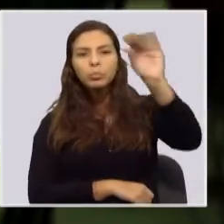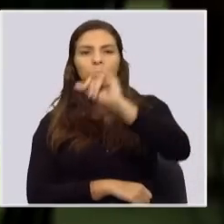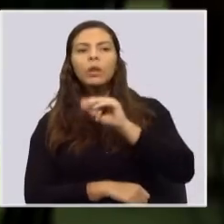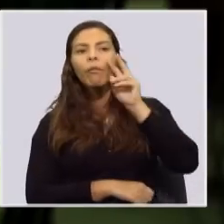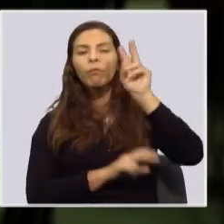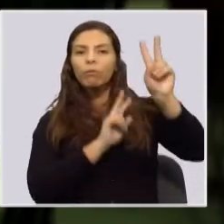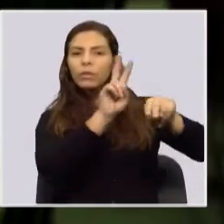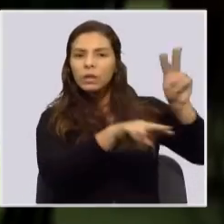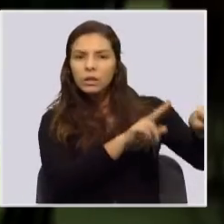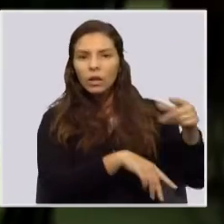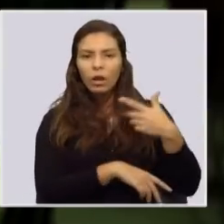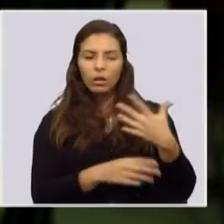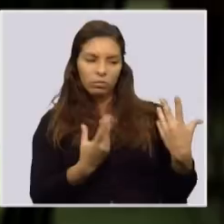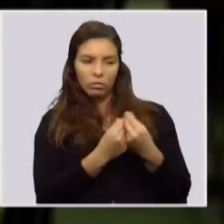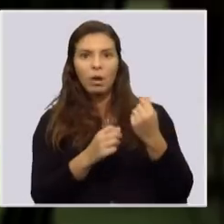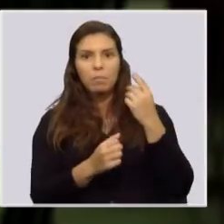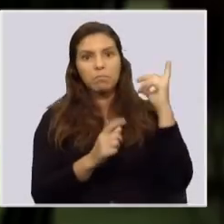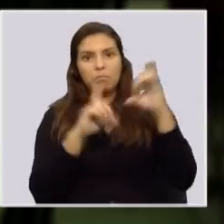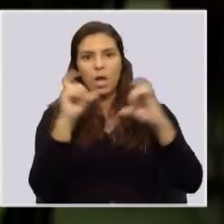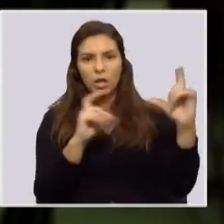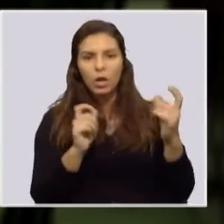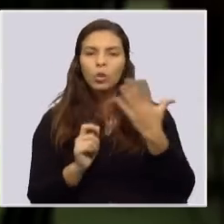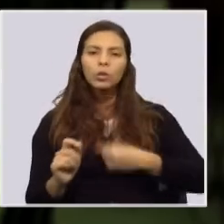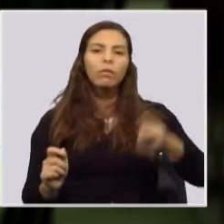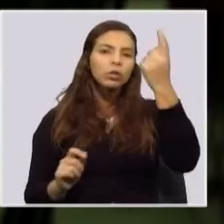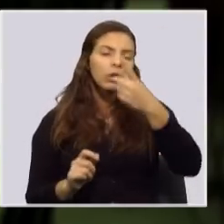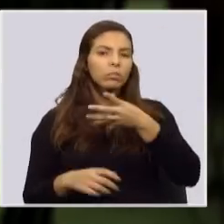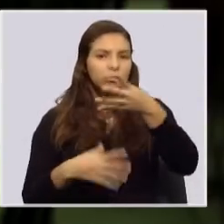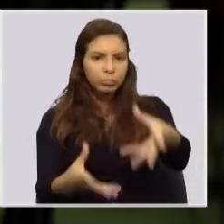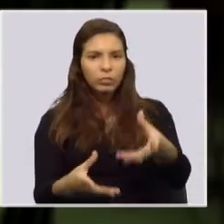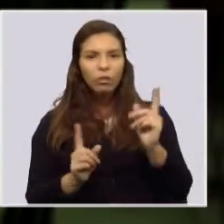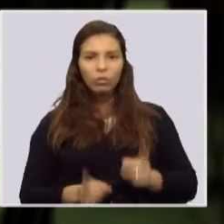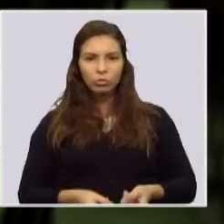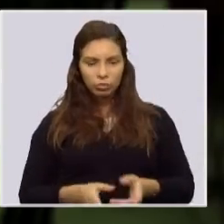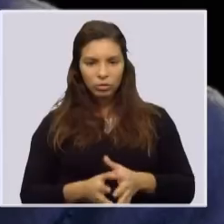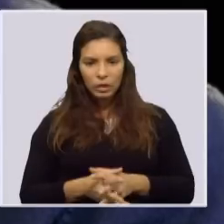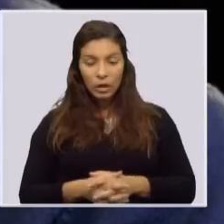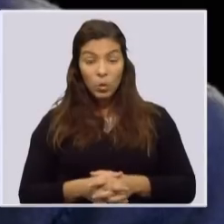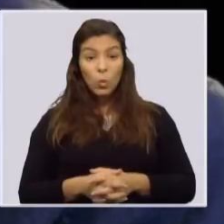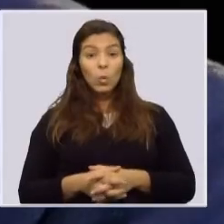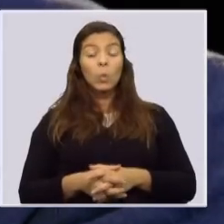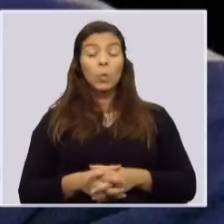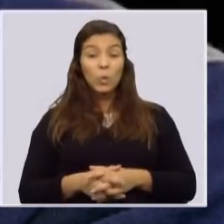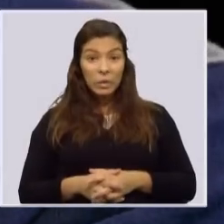que locais gostarias de visitar acompanhado da máquina, que histórias gostavas ainda de contar?